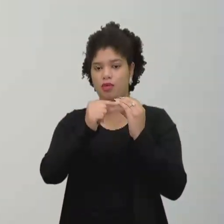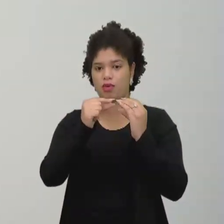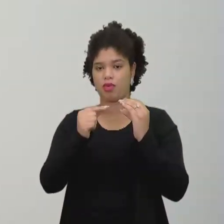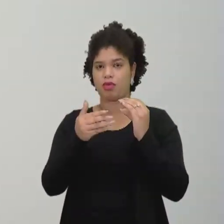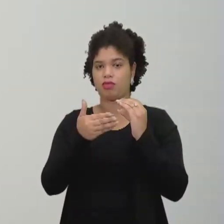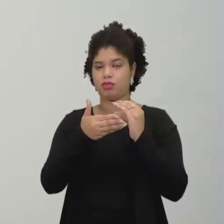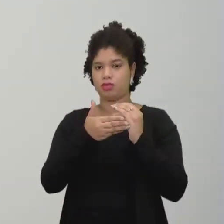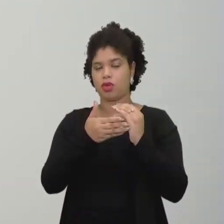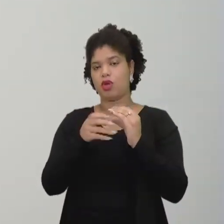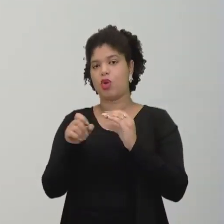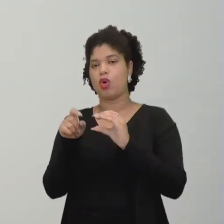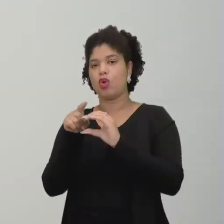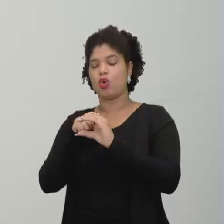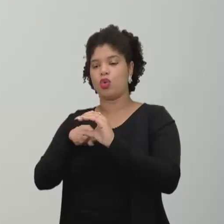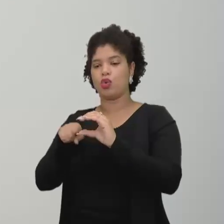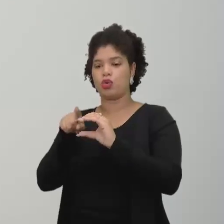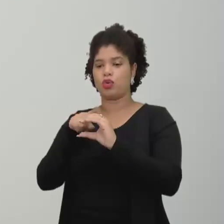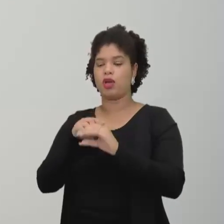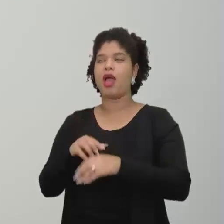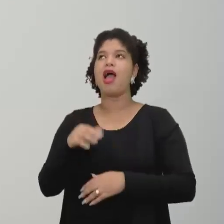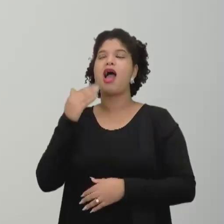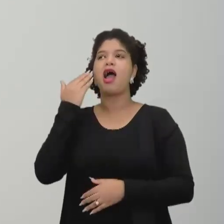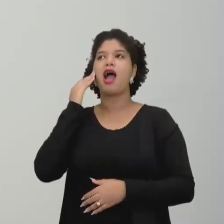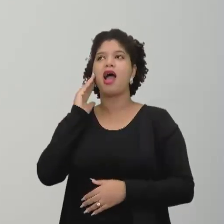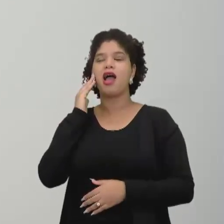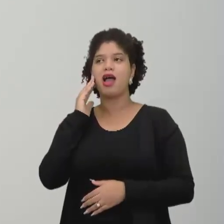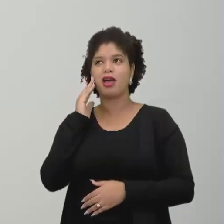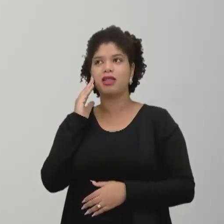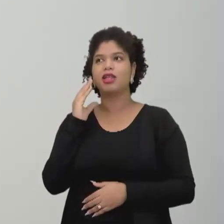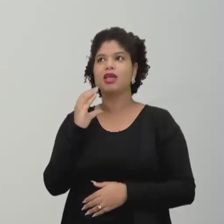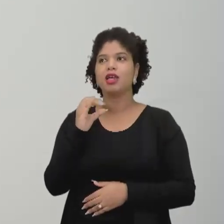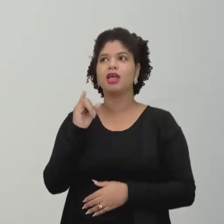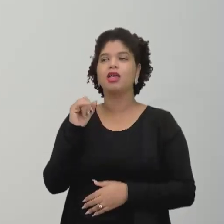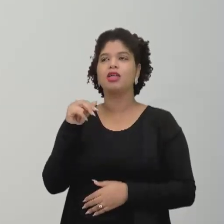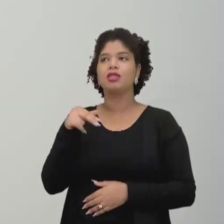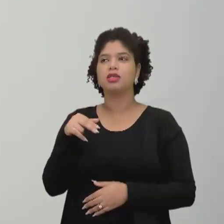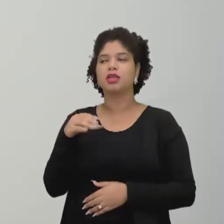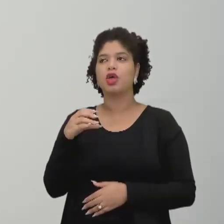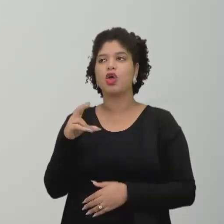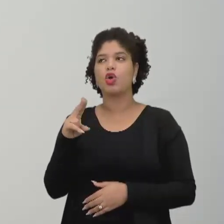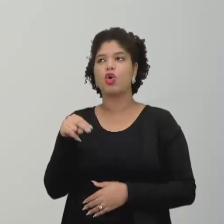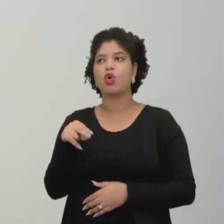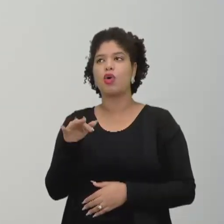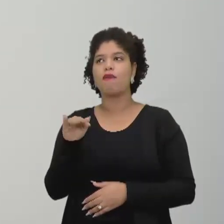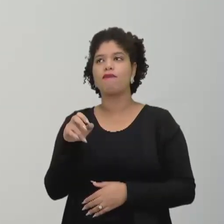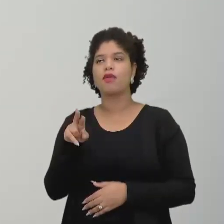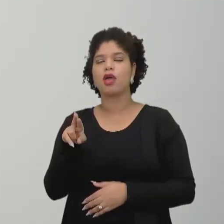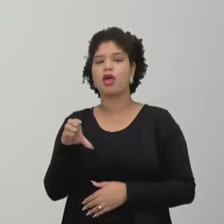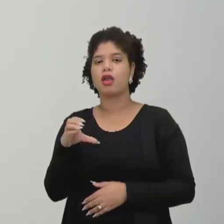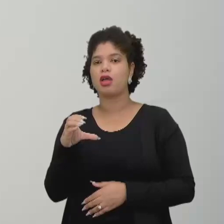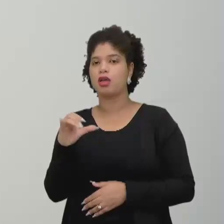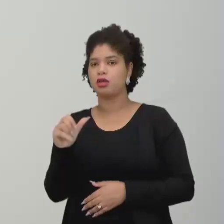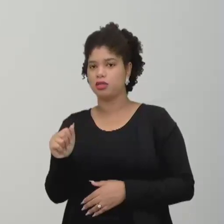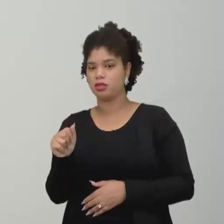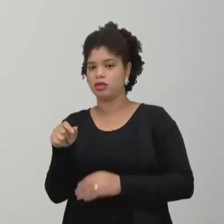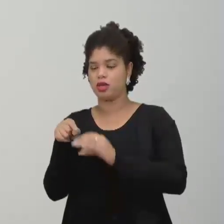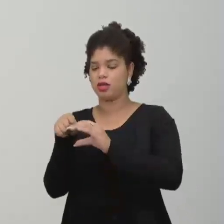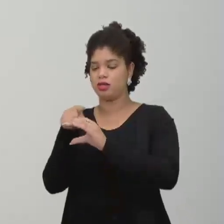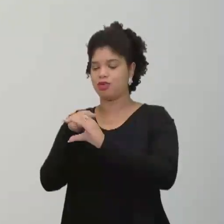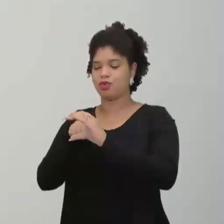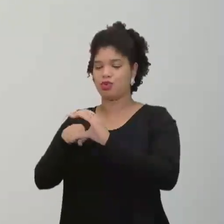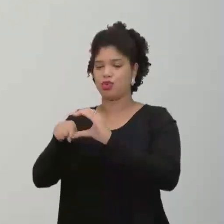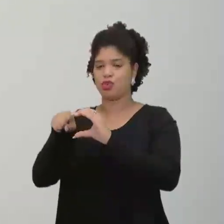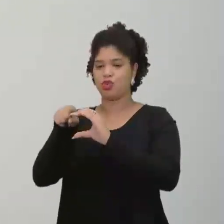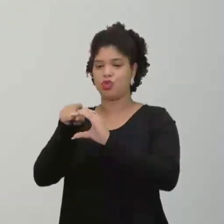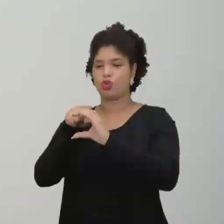o contorno. Então na circunferência só tem o contorno, mas no círculo tem o contorno e tem a região interna. Posso falar que tem uma circunferência lá?